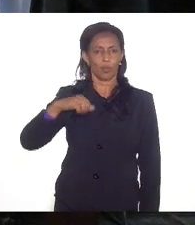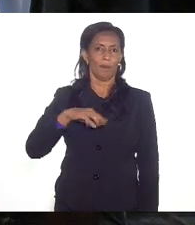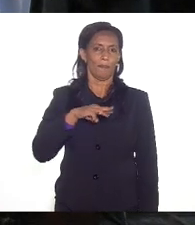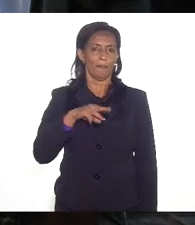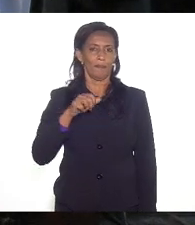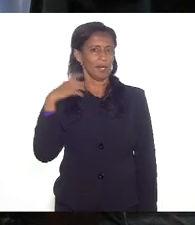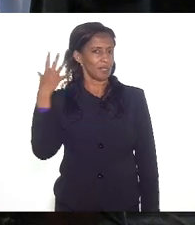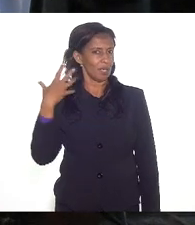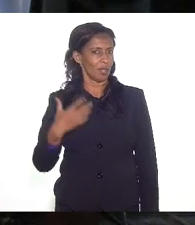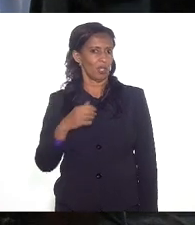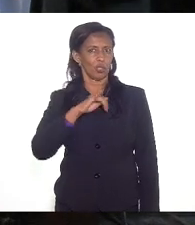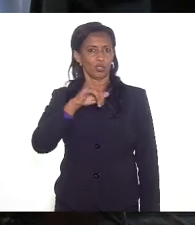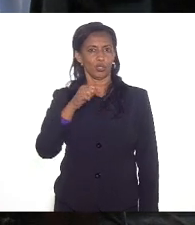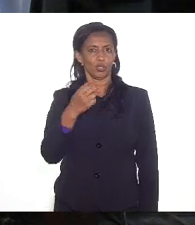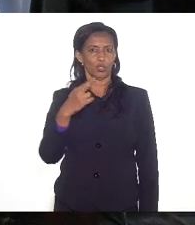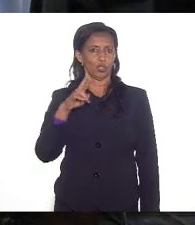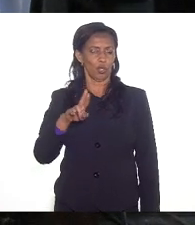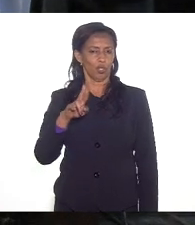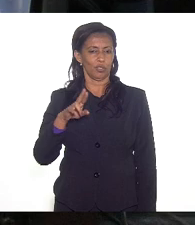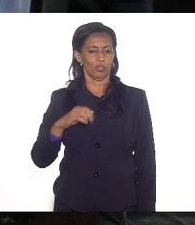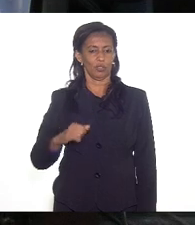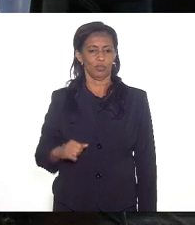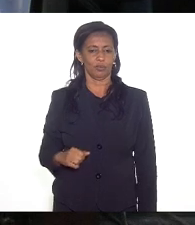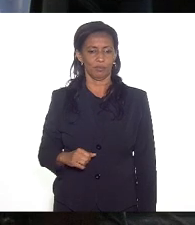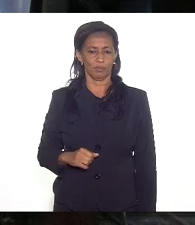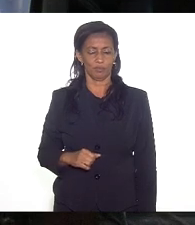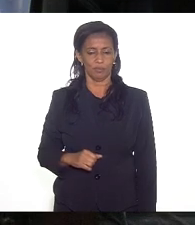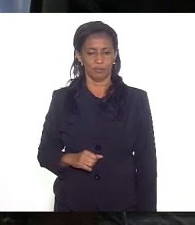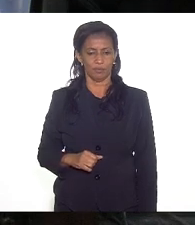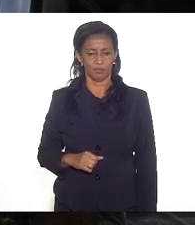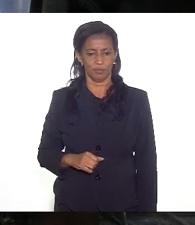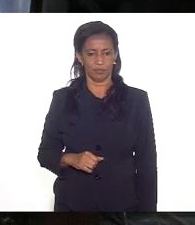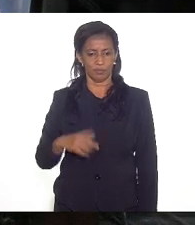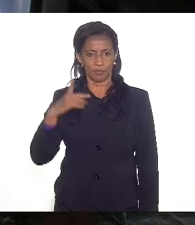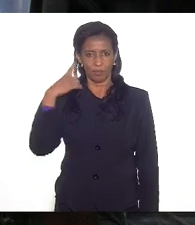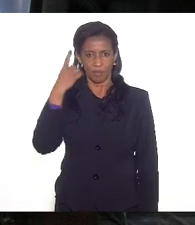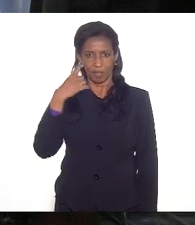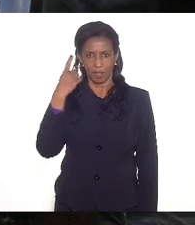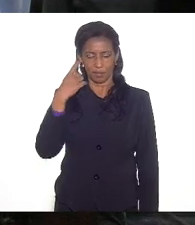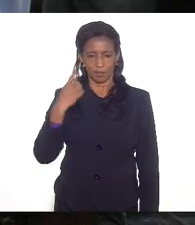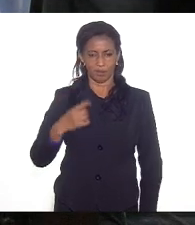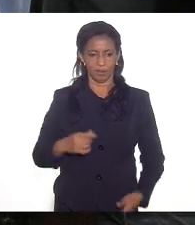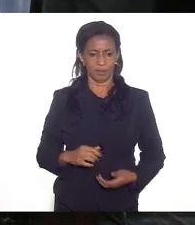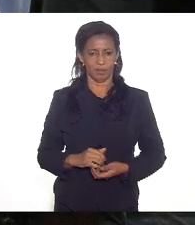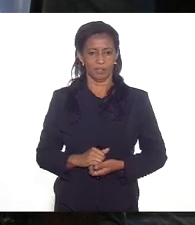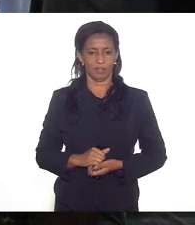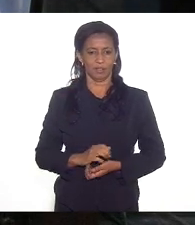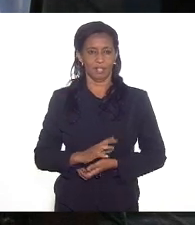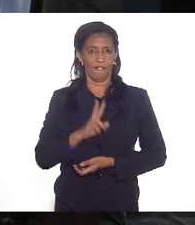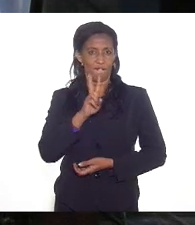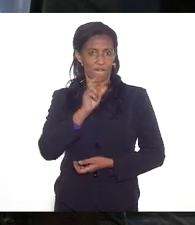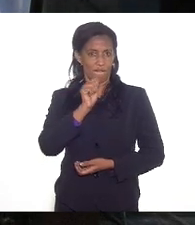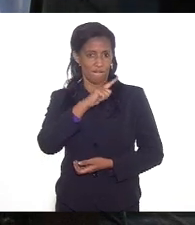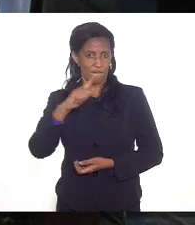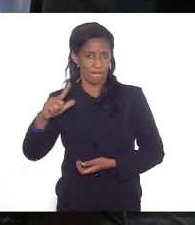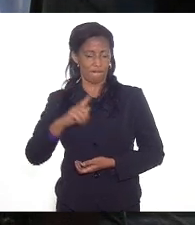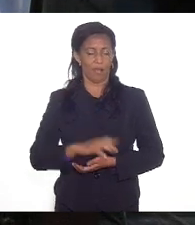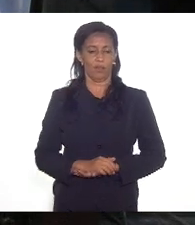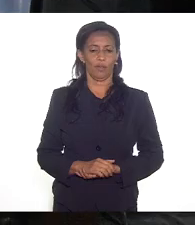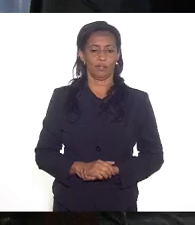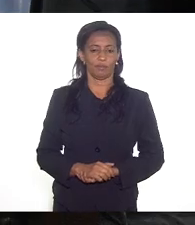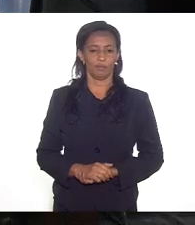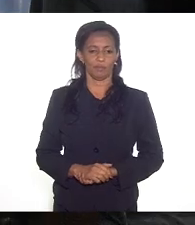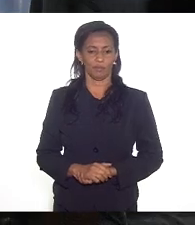Marcelo cabeleireiro Jorge Felipe Neto Presidente o Deputado Luiz Paulo Presidente Val do Ceasa volta